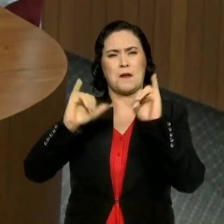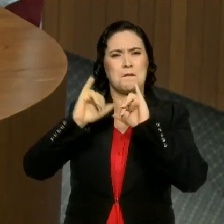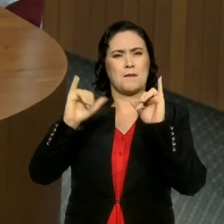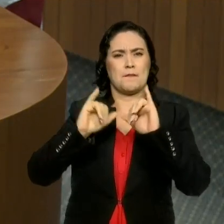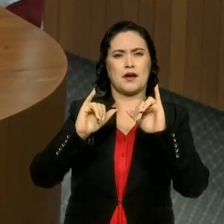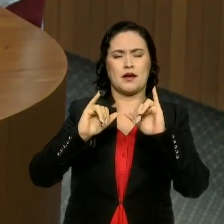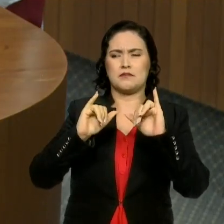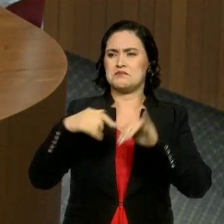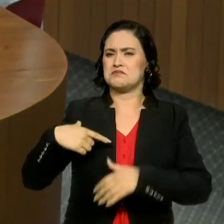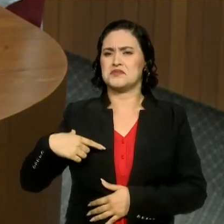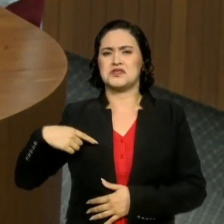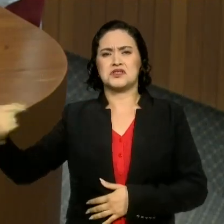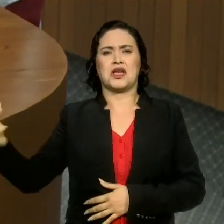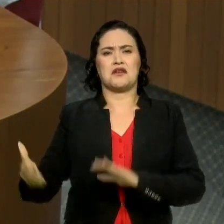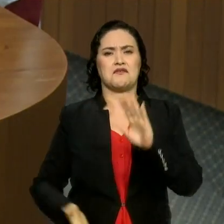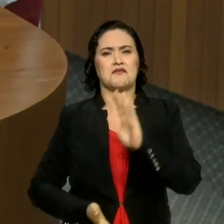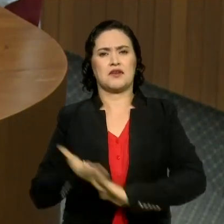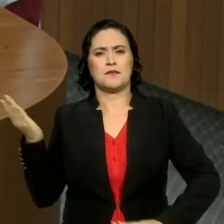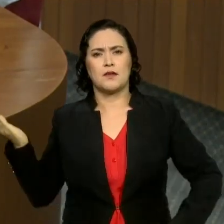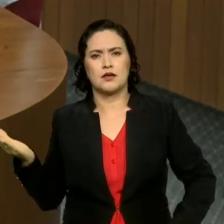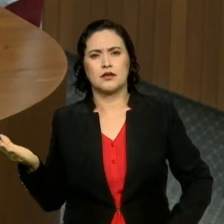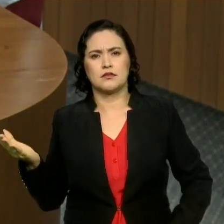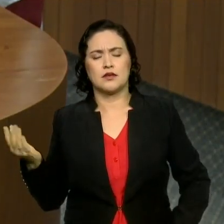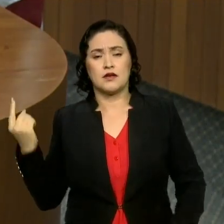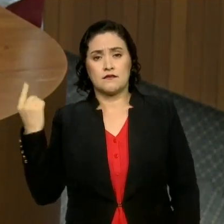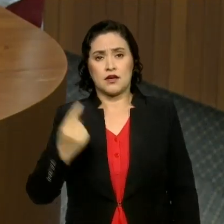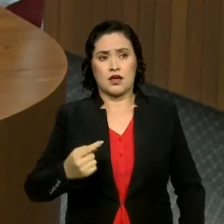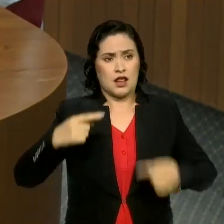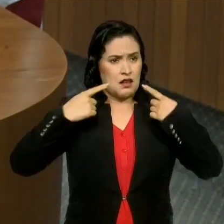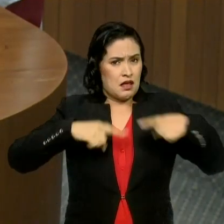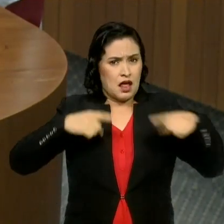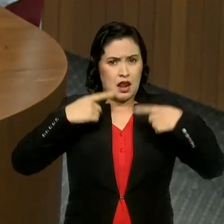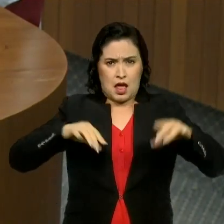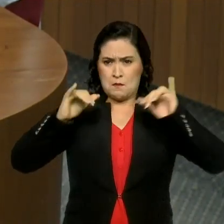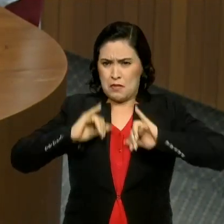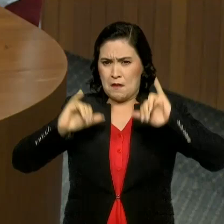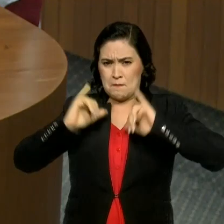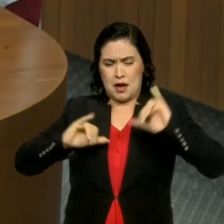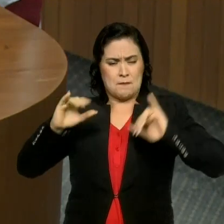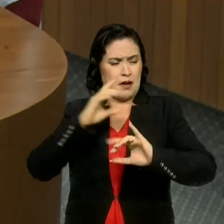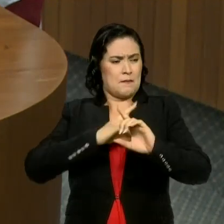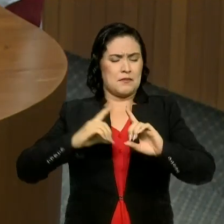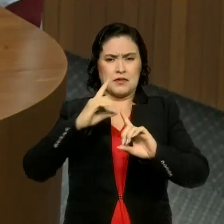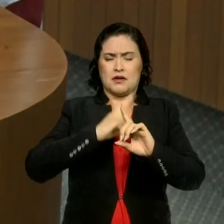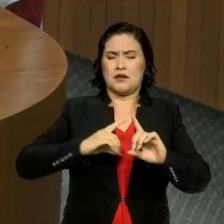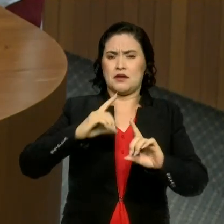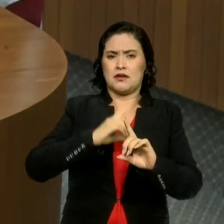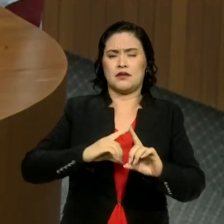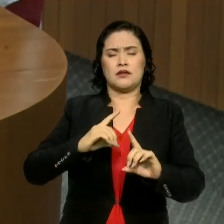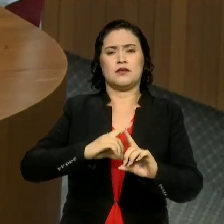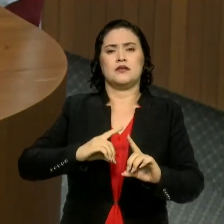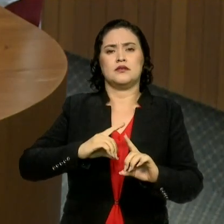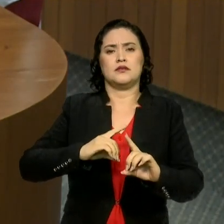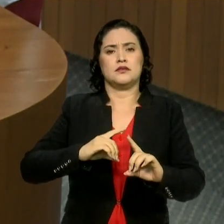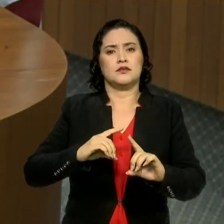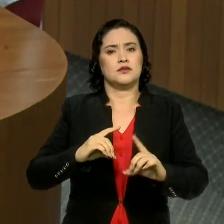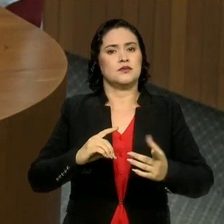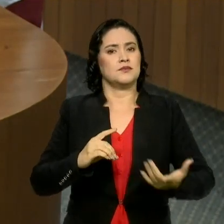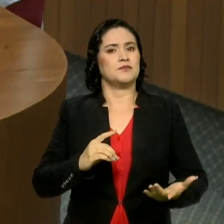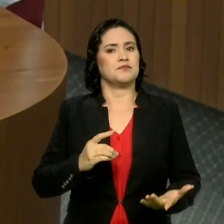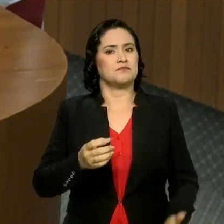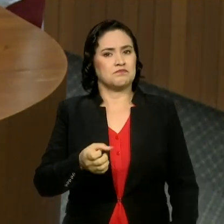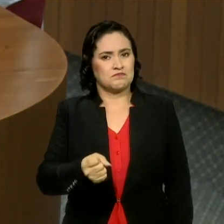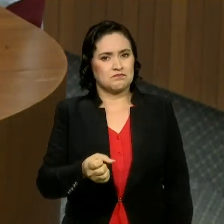tribuna. Ele faz a denúncia, não tem coragem de assumir as consequências da denúncia que faz,